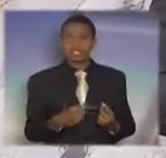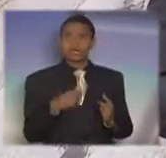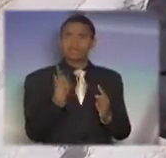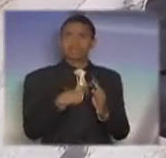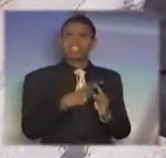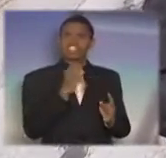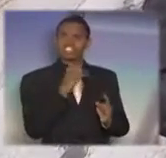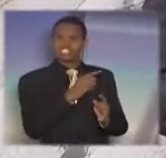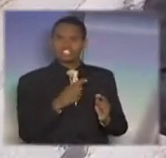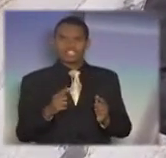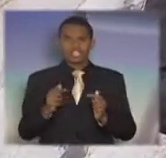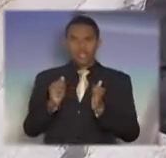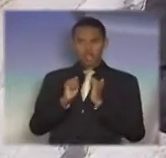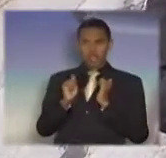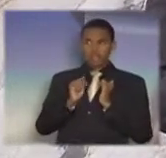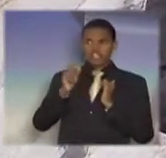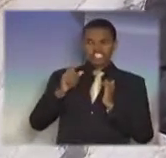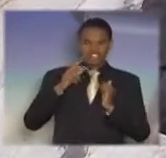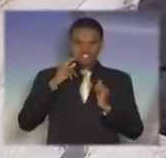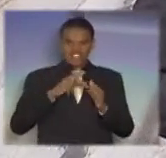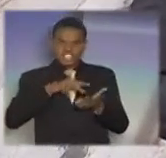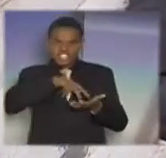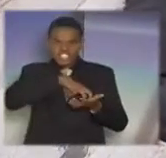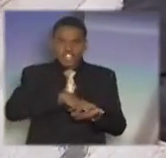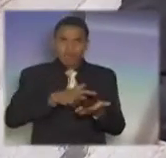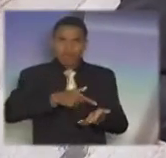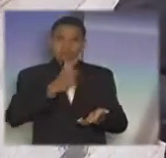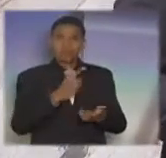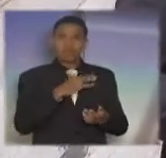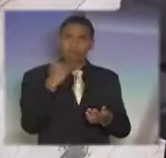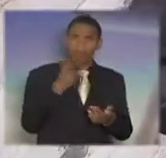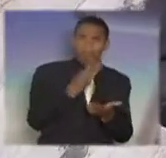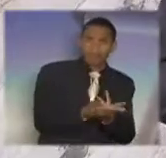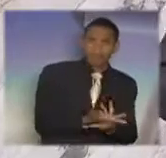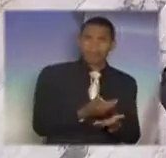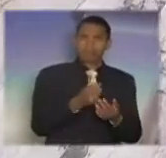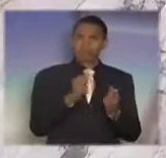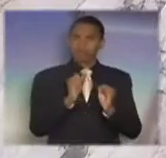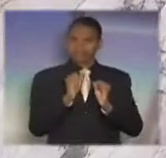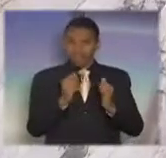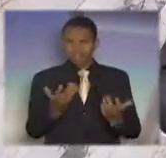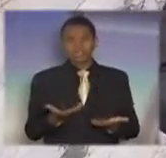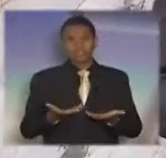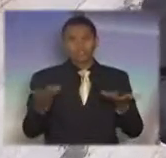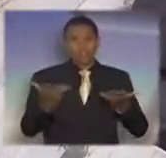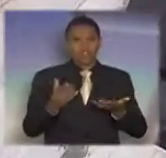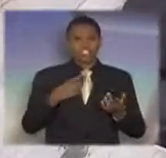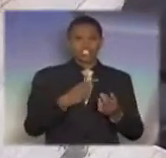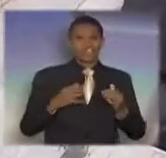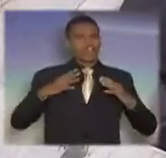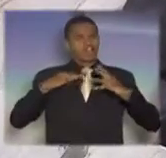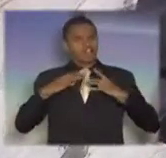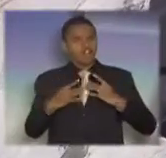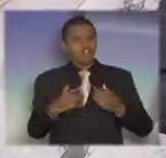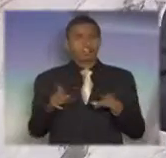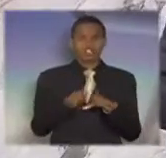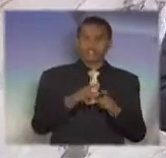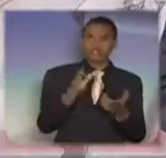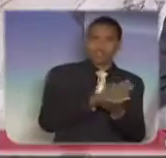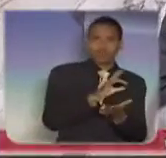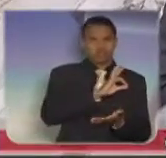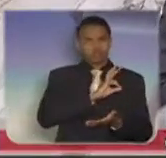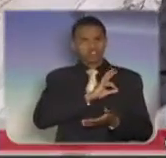ele vai morrer de joelhos então hoje os policiais militares mesmo de folga e aposentado como meu caso o caso do coronel